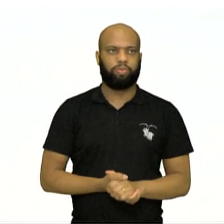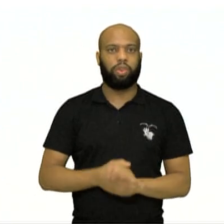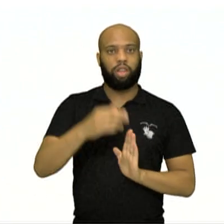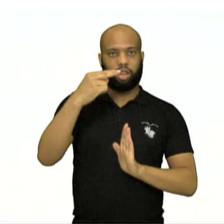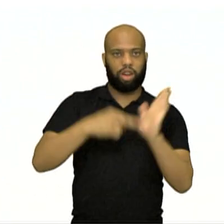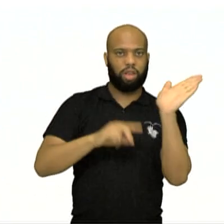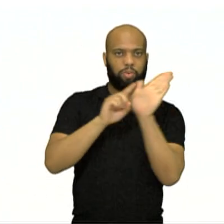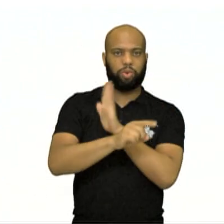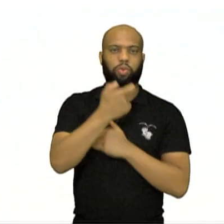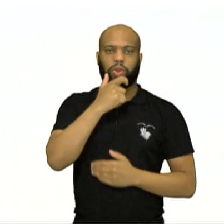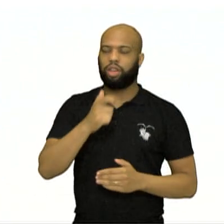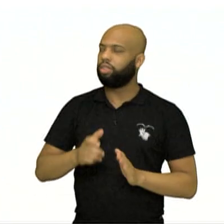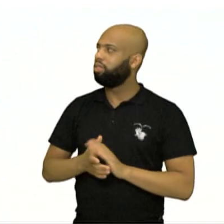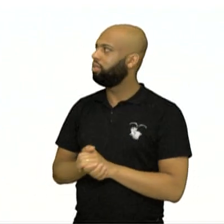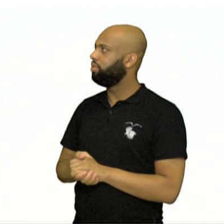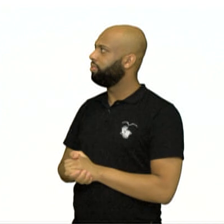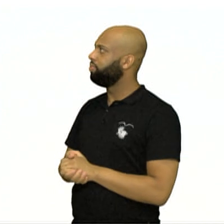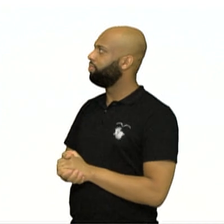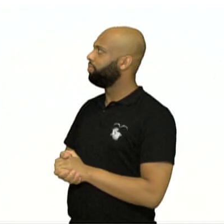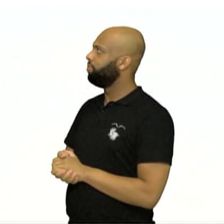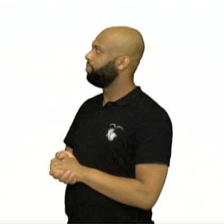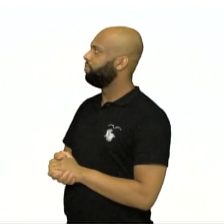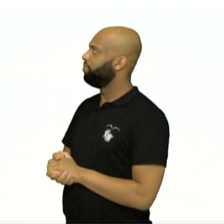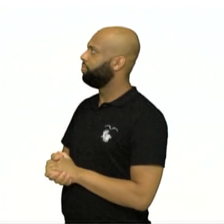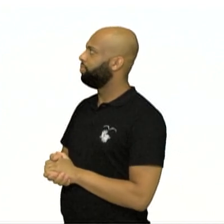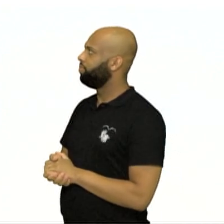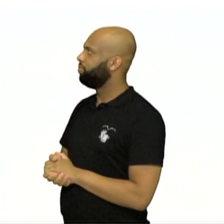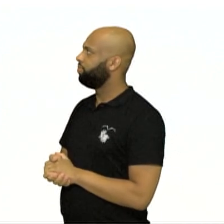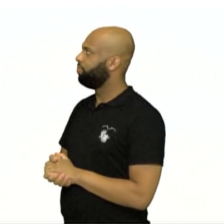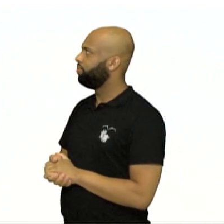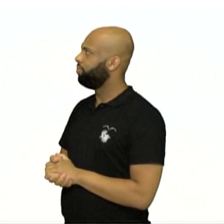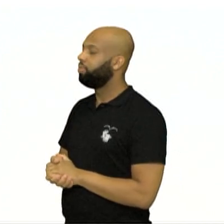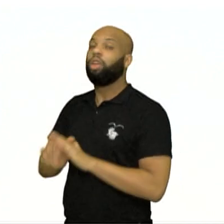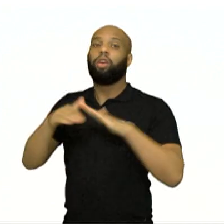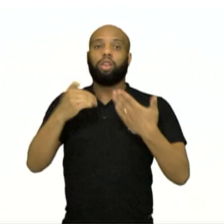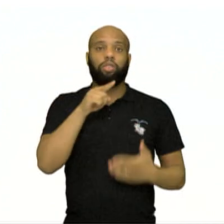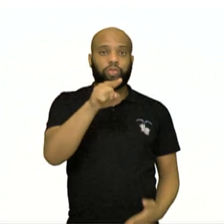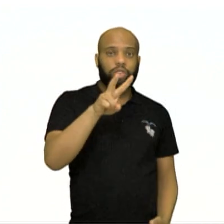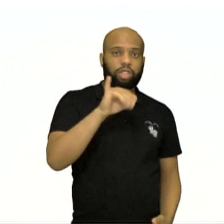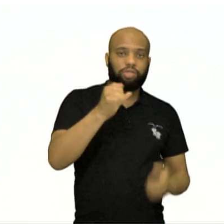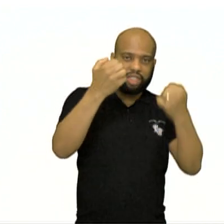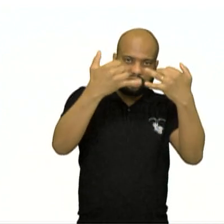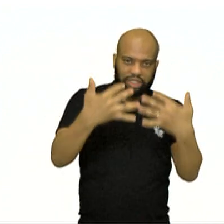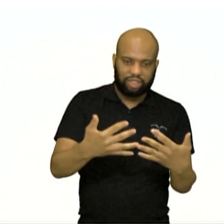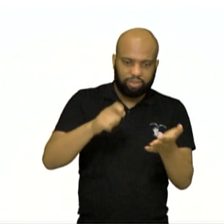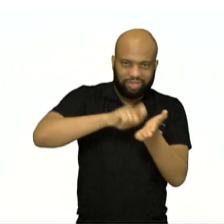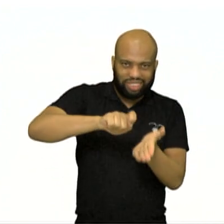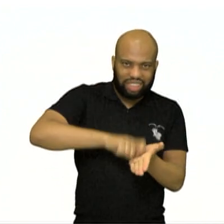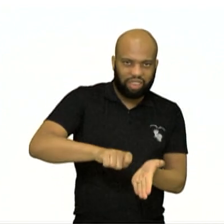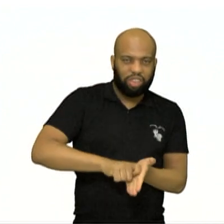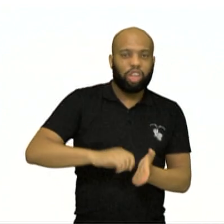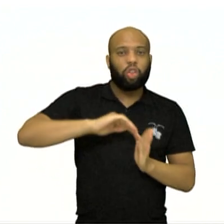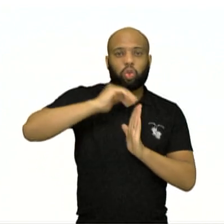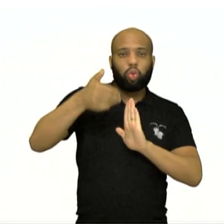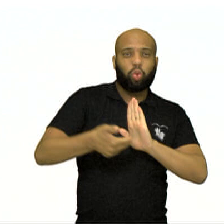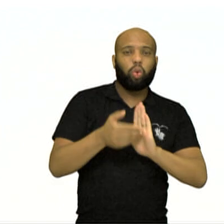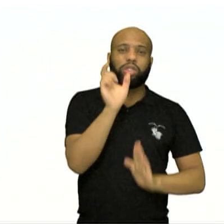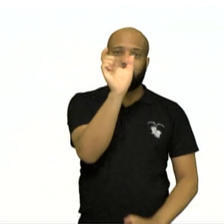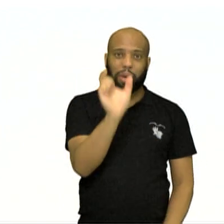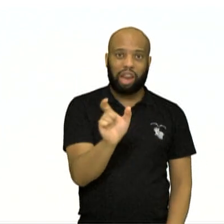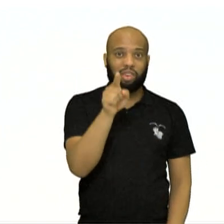all the words you know and their meanings. Então aqui você vai escrever todas as palavras que você souber os